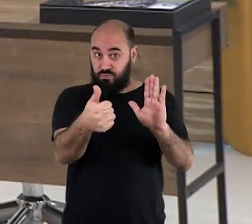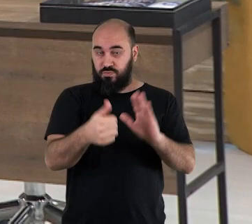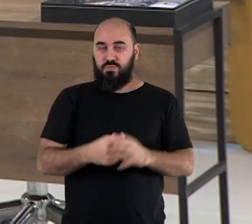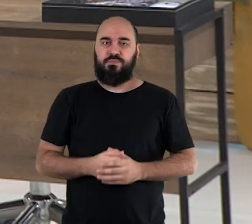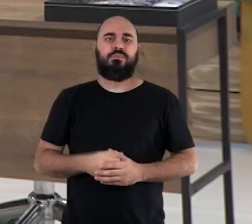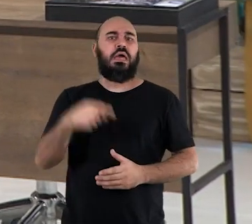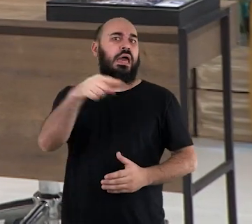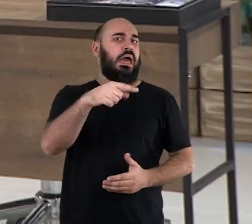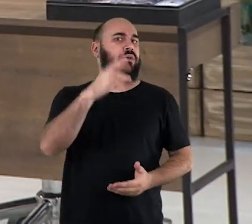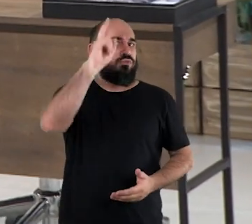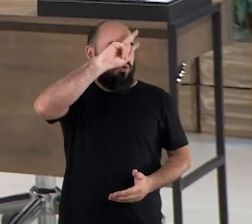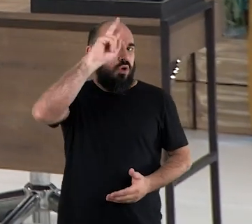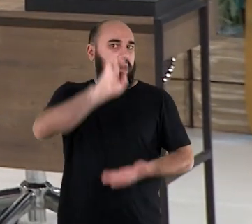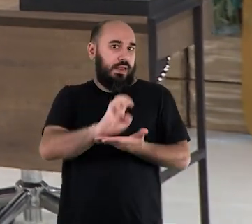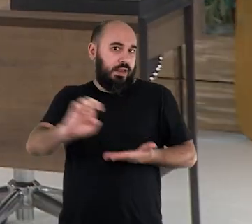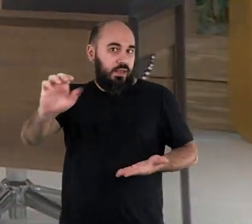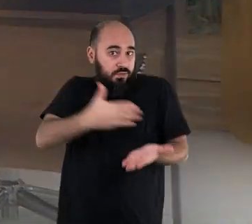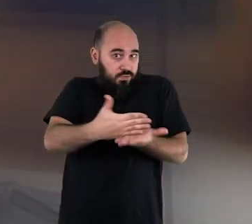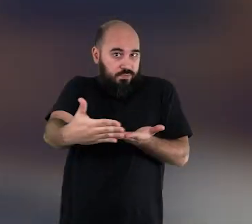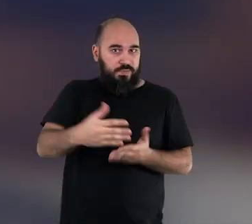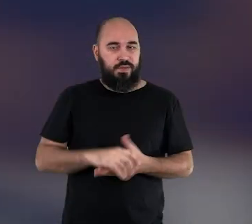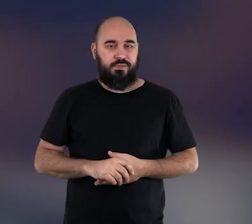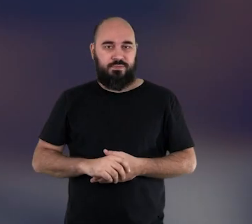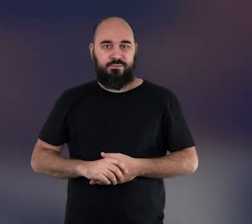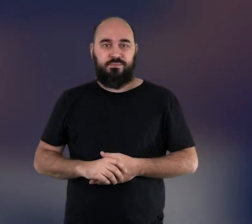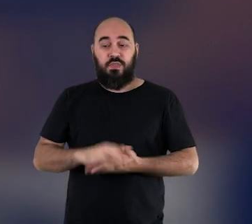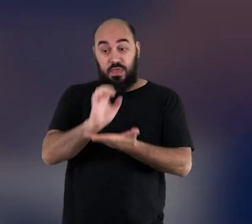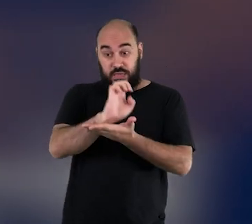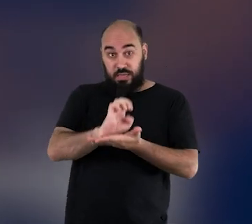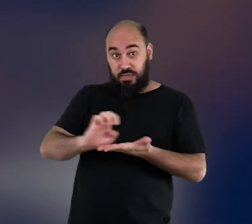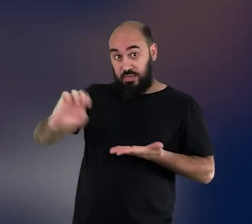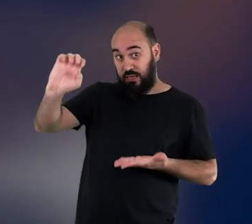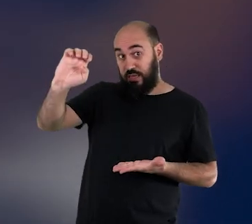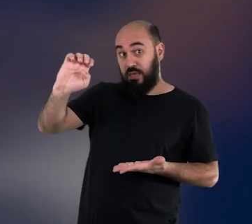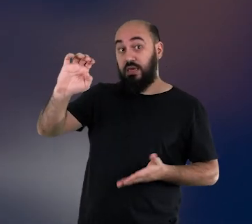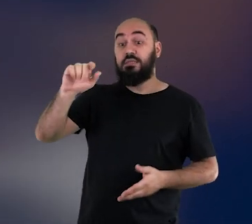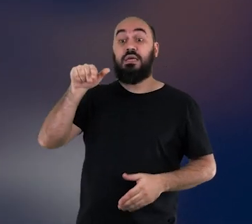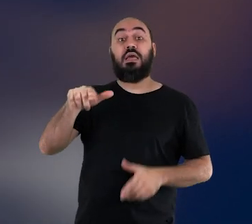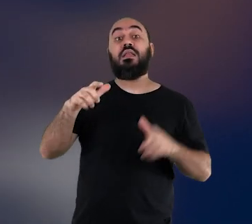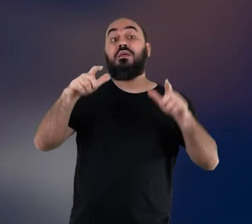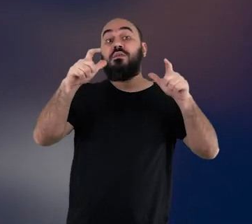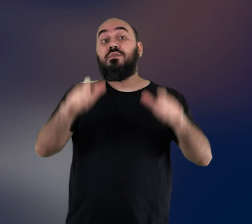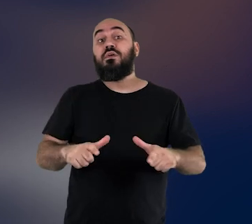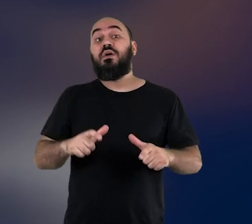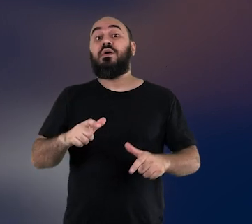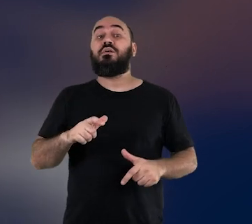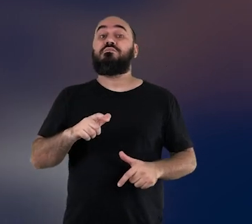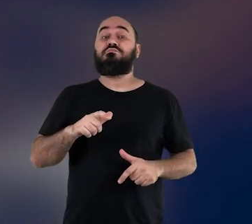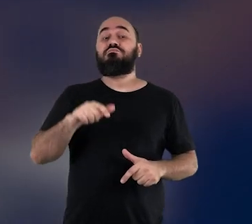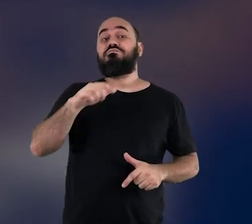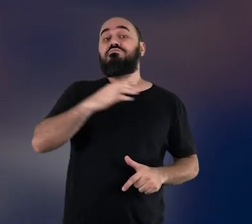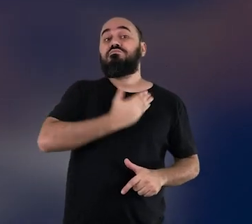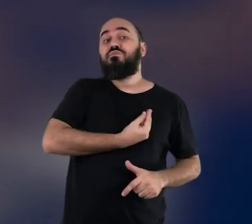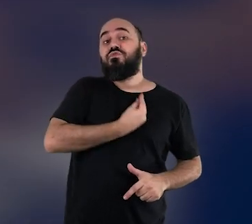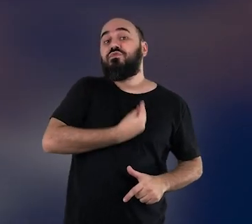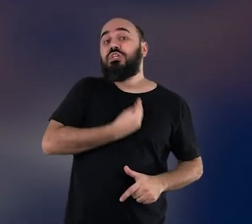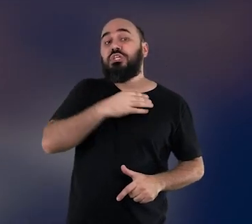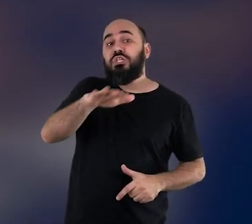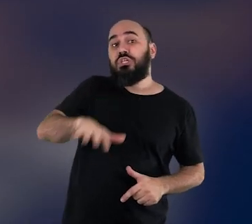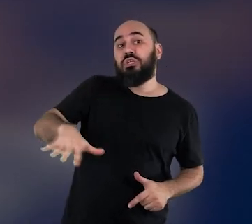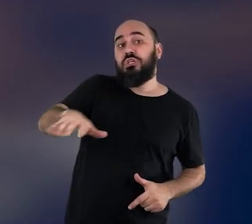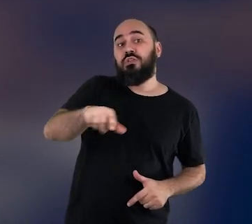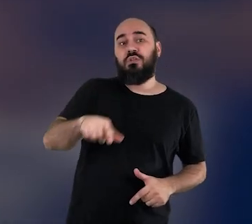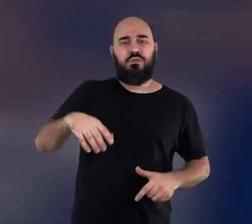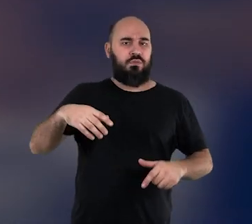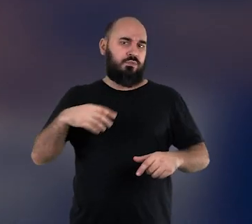profeta Elias. Está escrito: então Elias, o tesbita dos moradores de Gileade, disse a Acabe: tão certo como